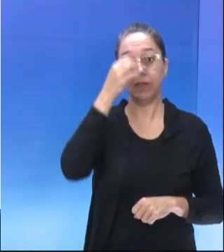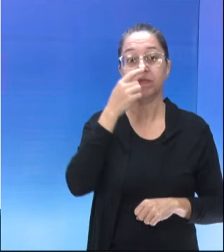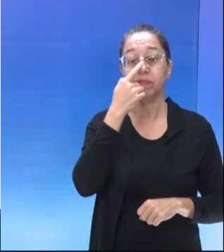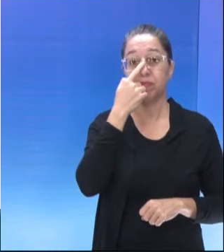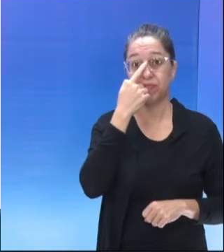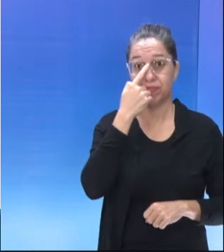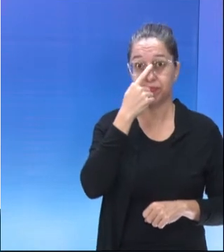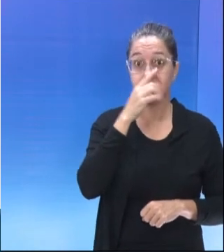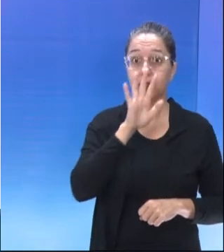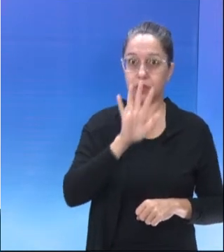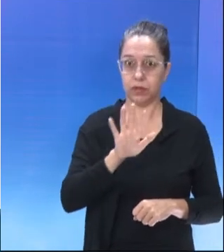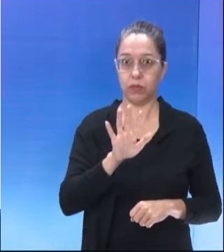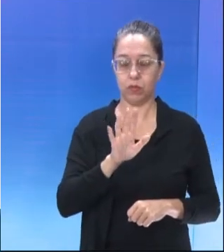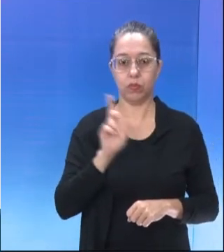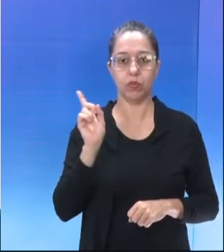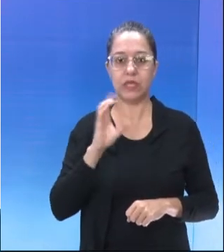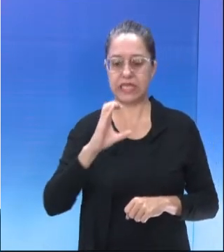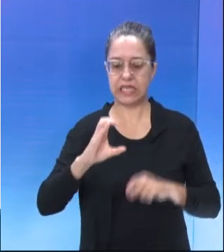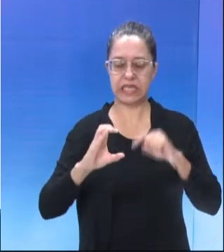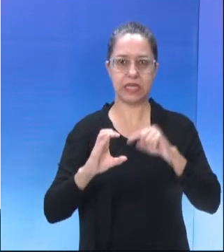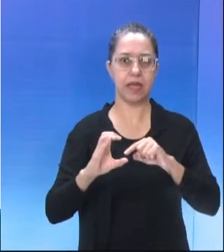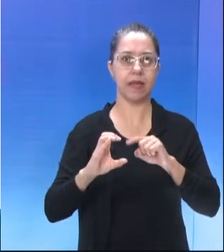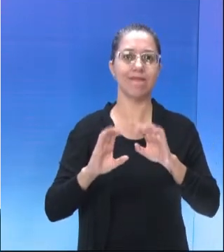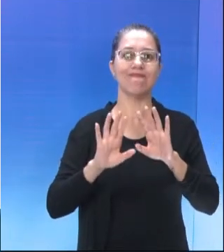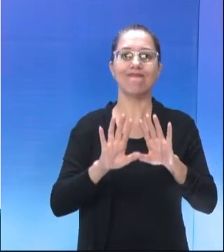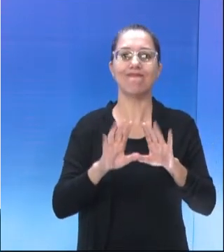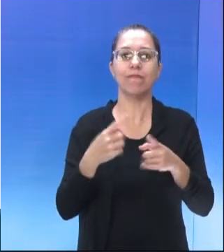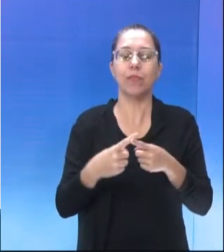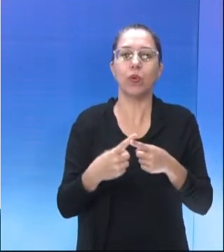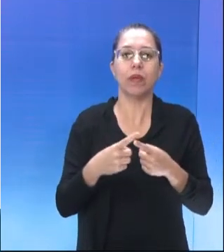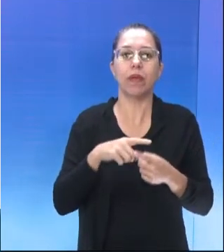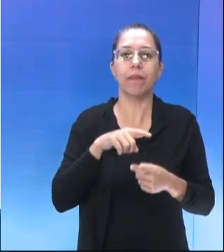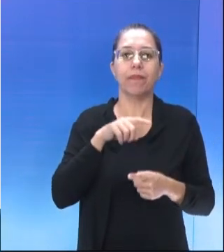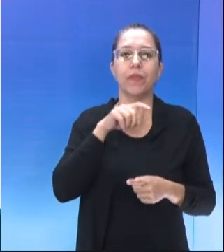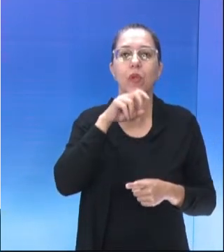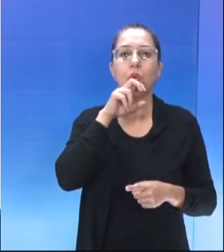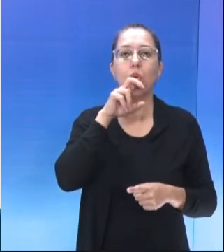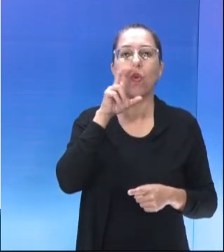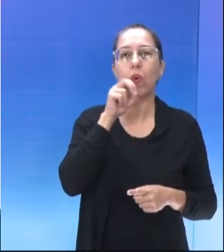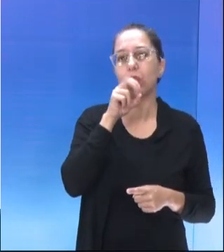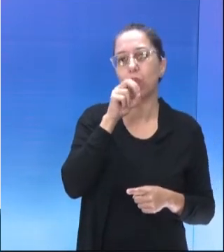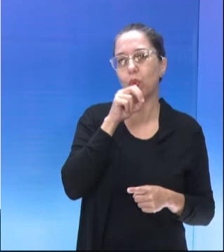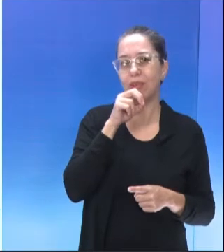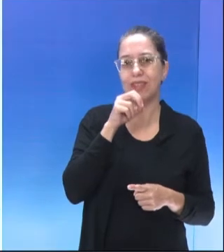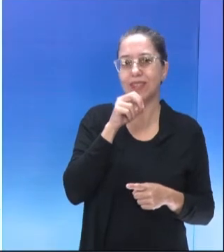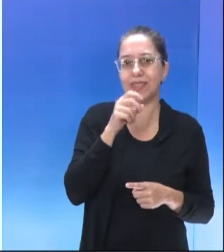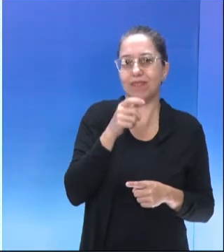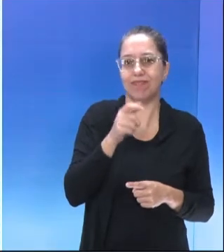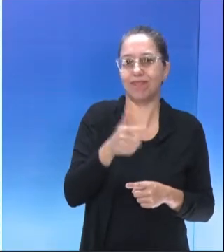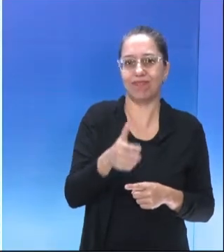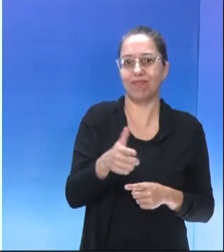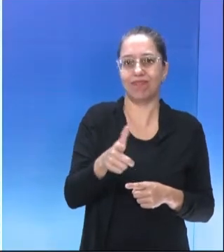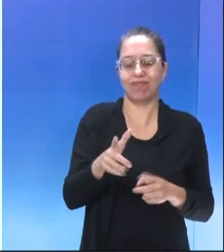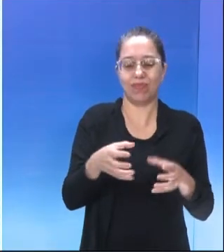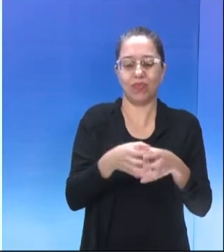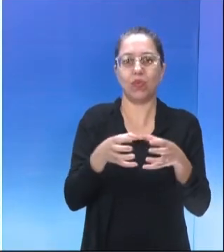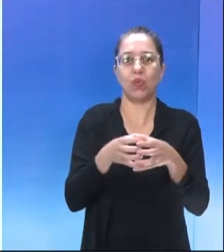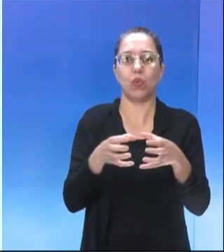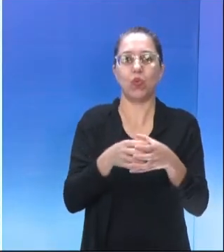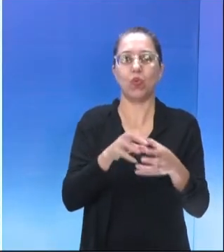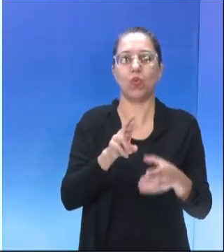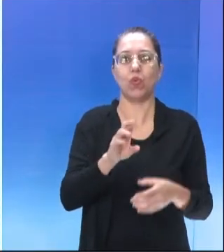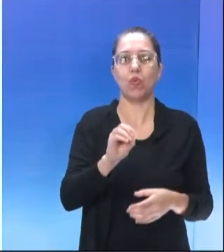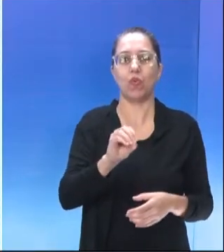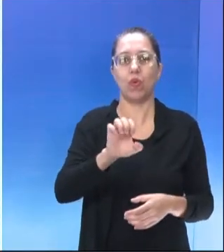tá? A correta. Porque roedores não põem ovos, e tem um grupo de roedores aí, tá certo? E eles não